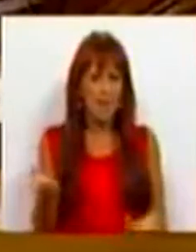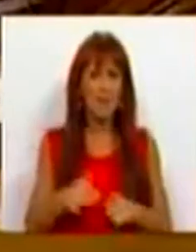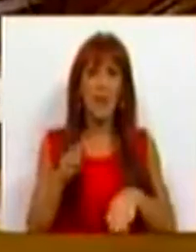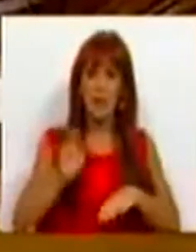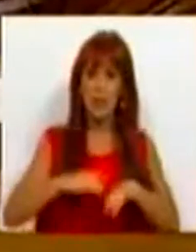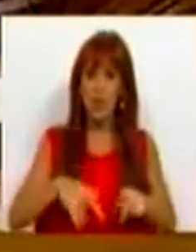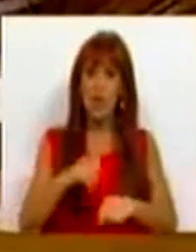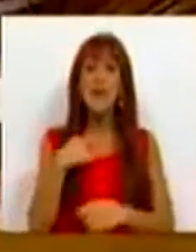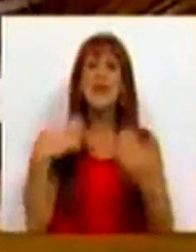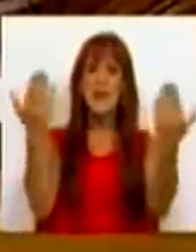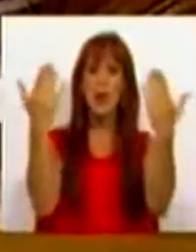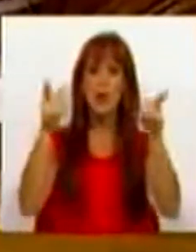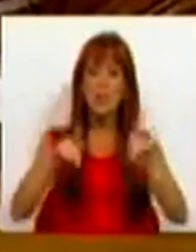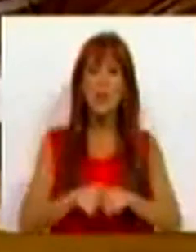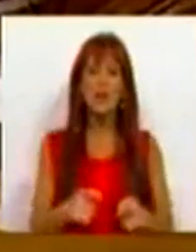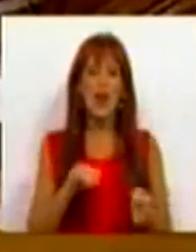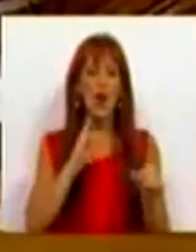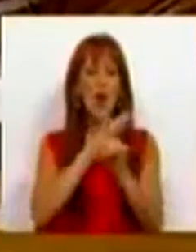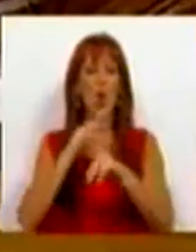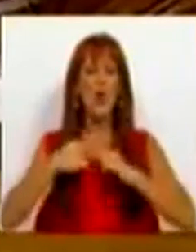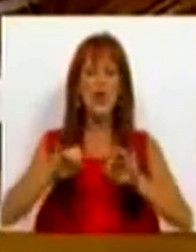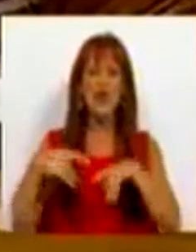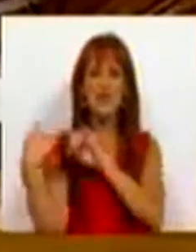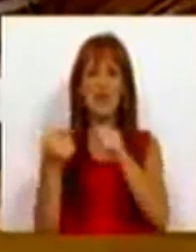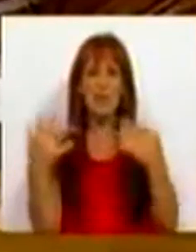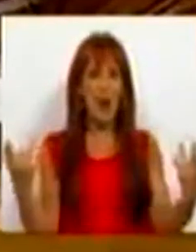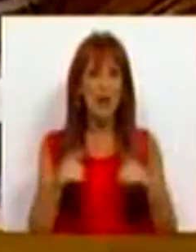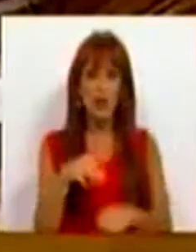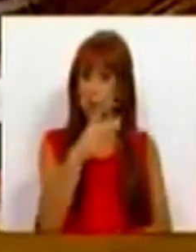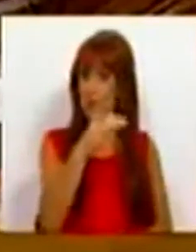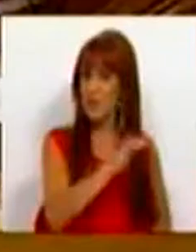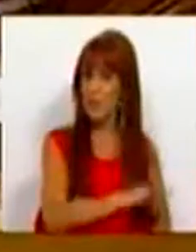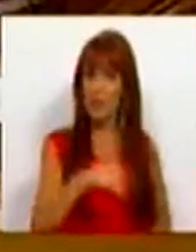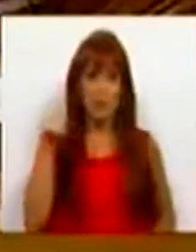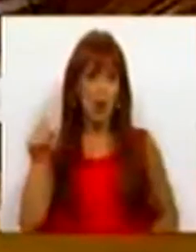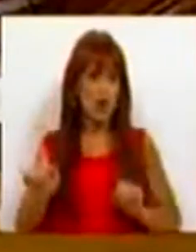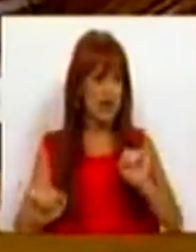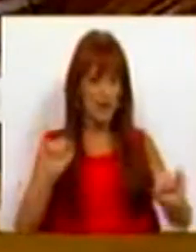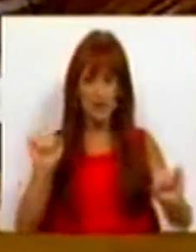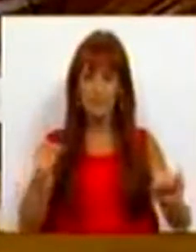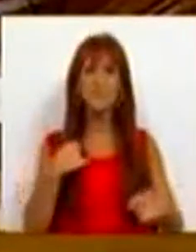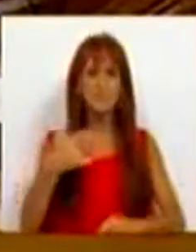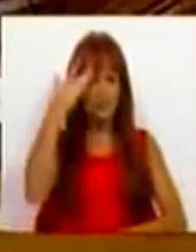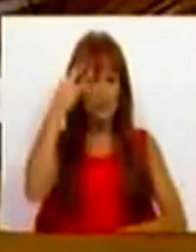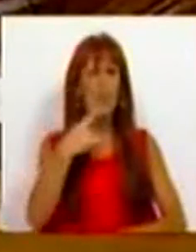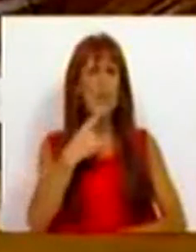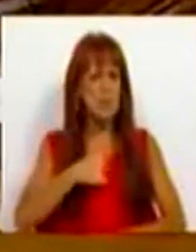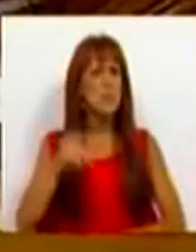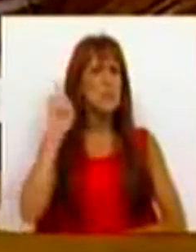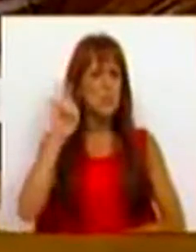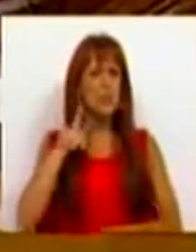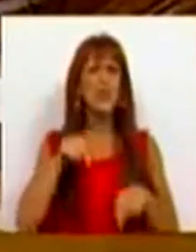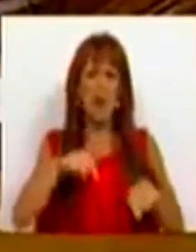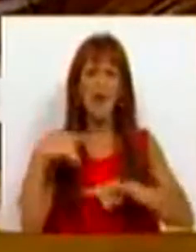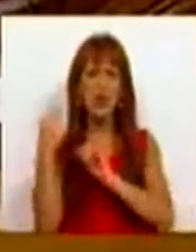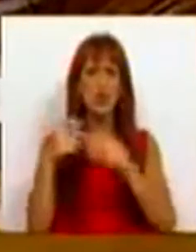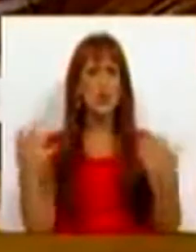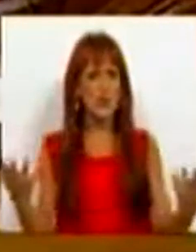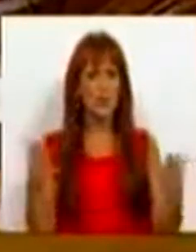financiamento adequado e reforçado da ação social escolar e também medidas com uma outra latitude para que nenhum estudante fique para trás